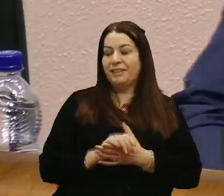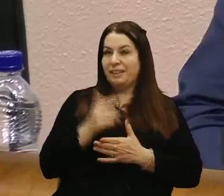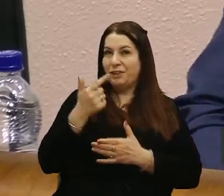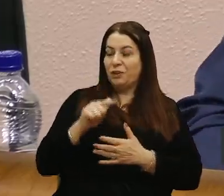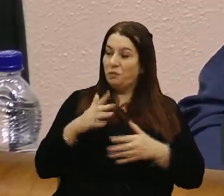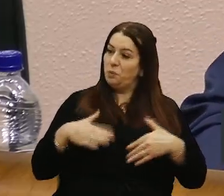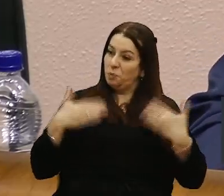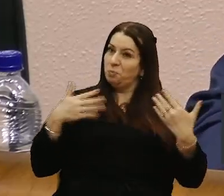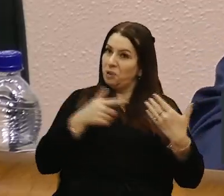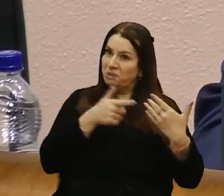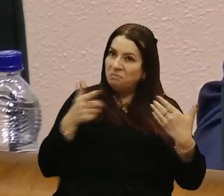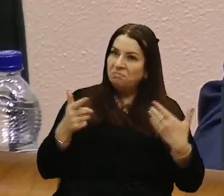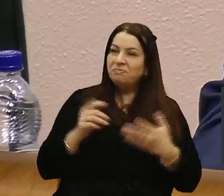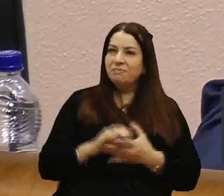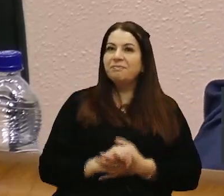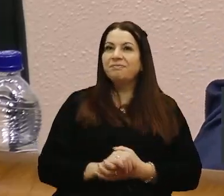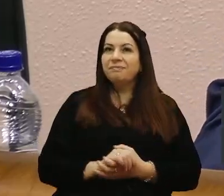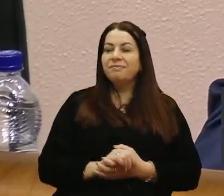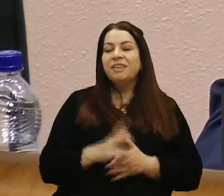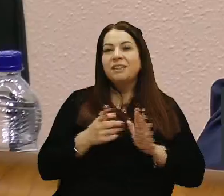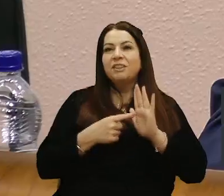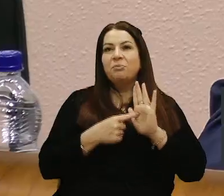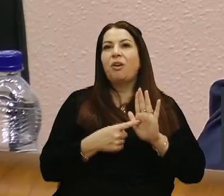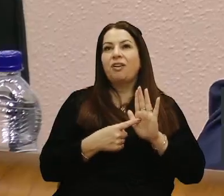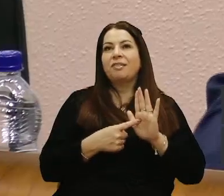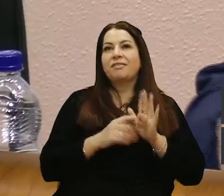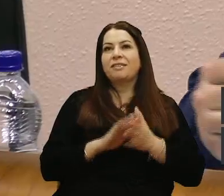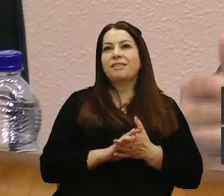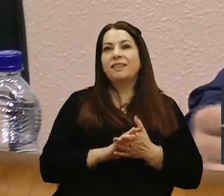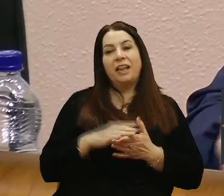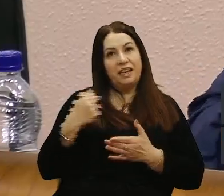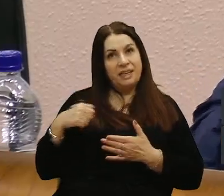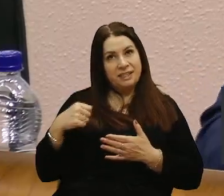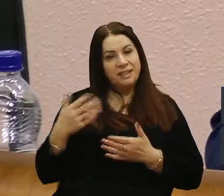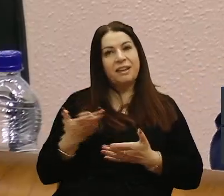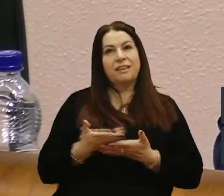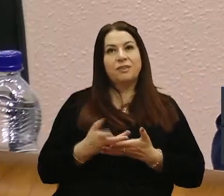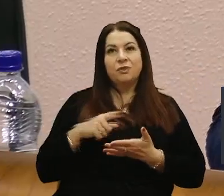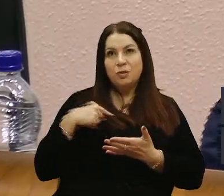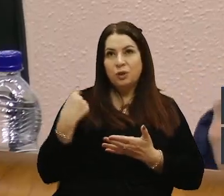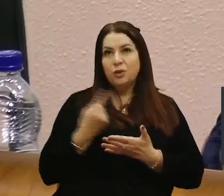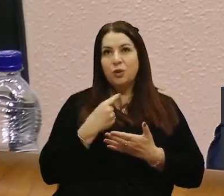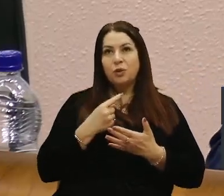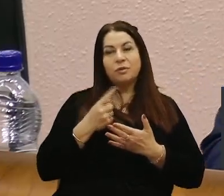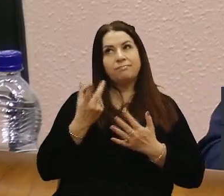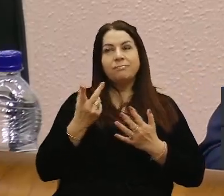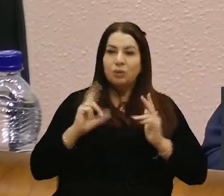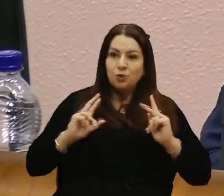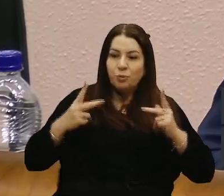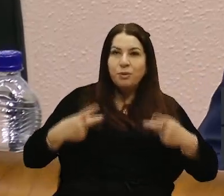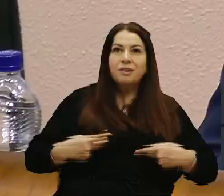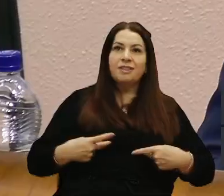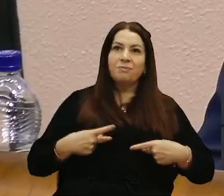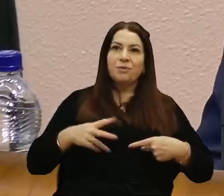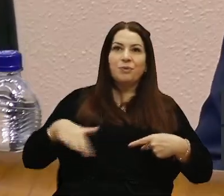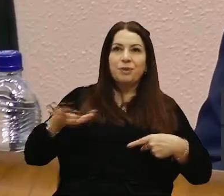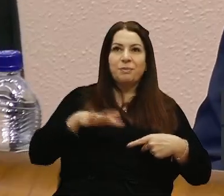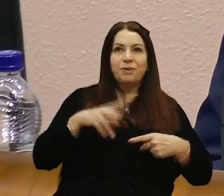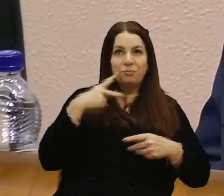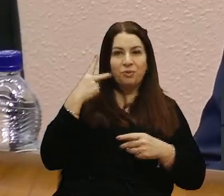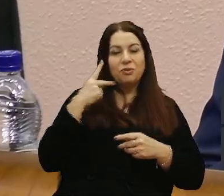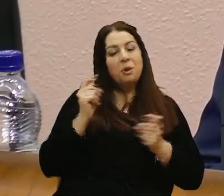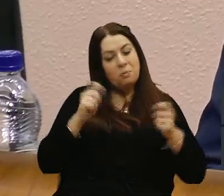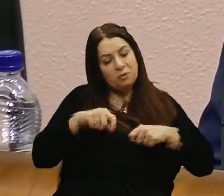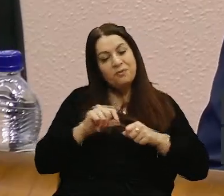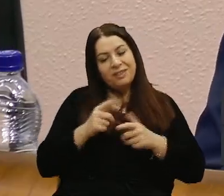nos surpreende aqui e mostra que é necessário que nós nos humanizemos no espaço da política. É